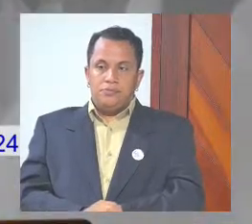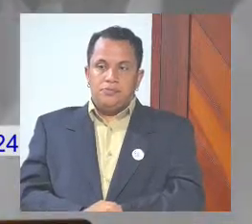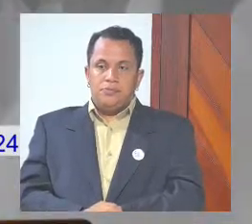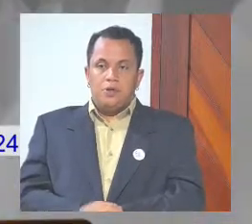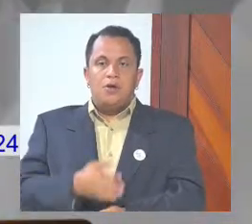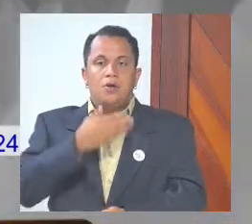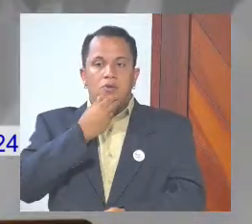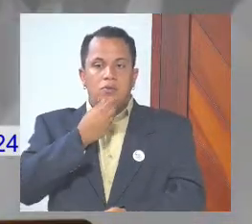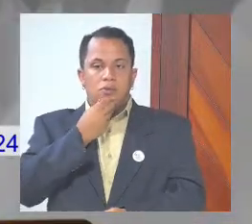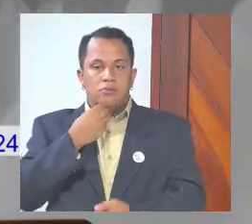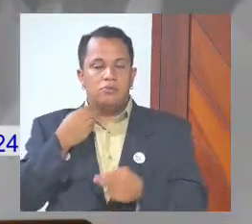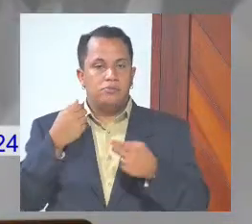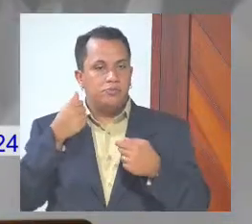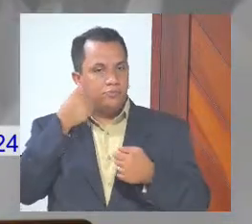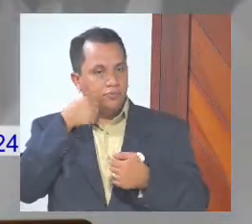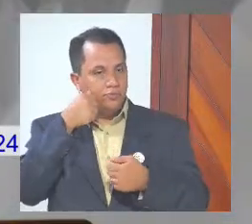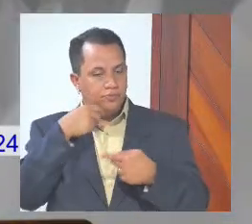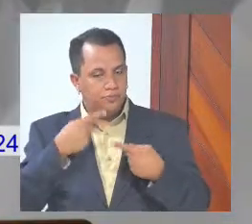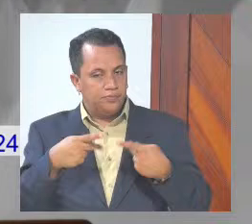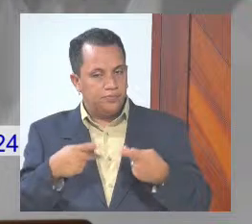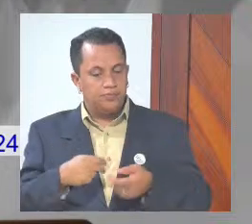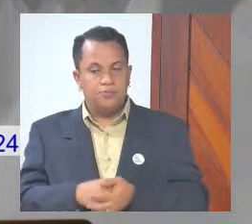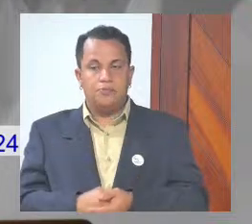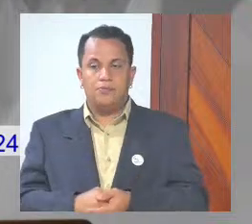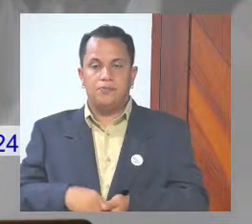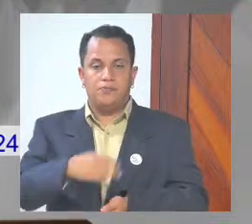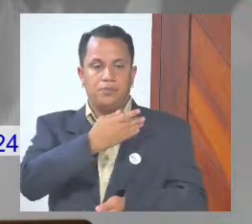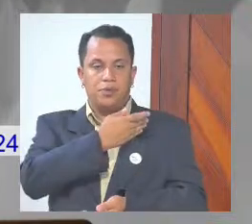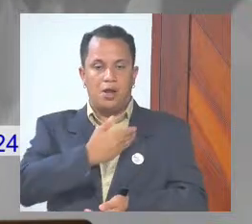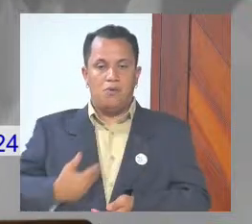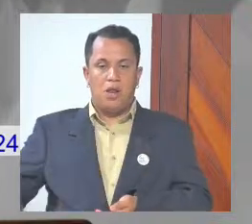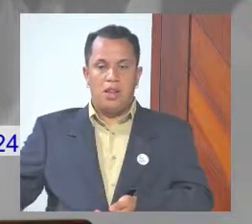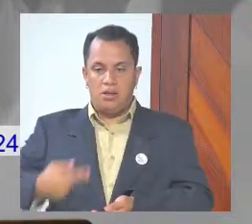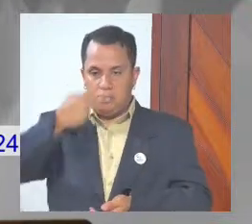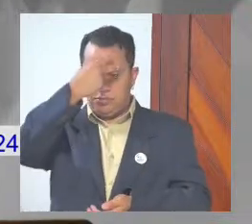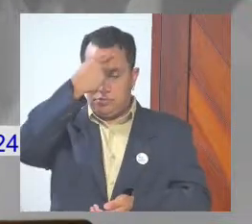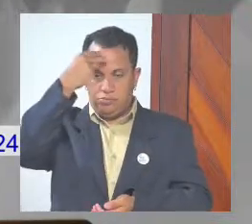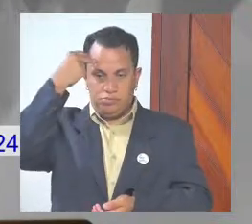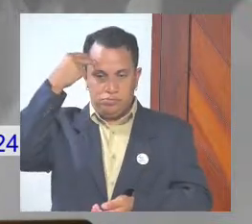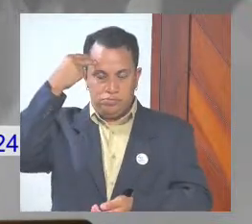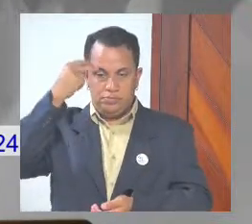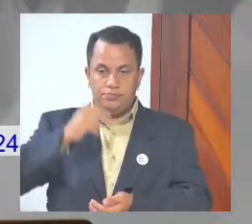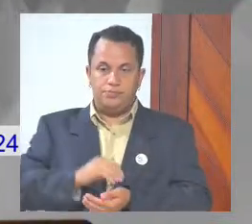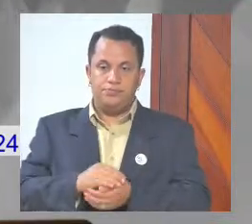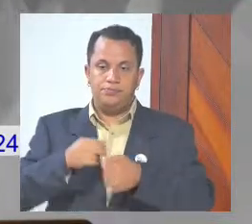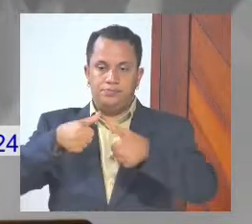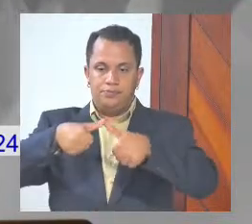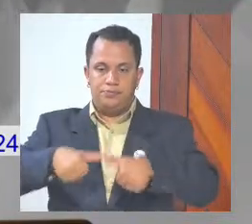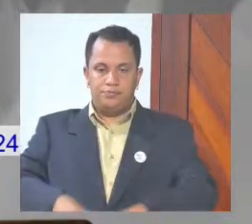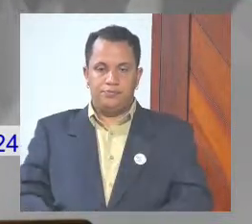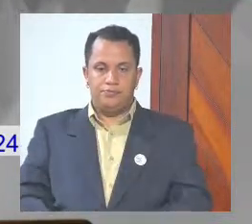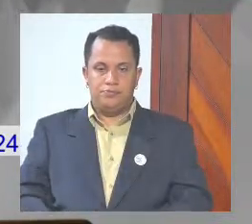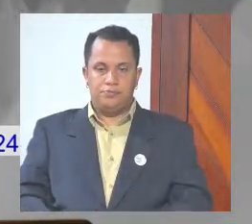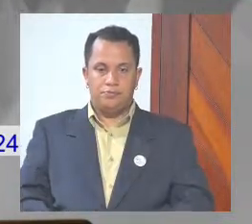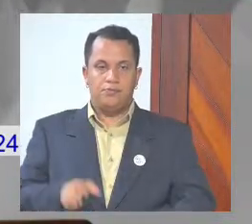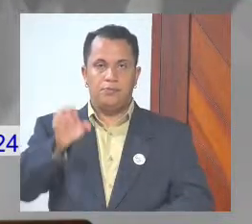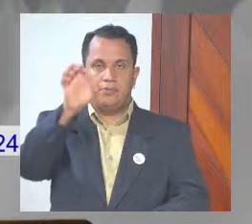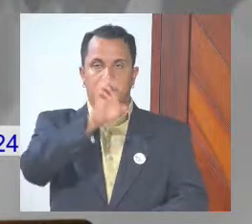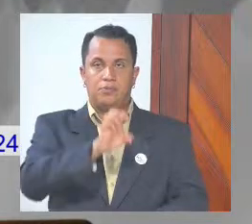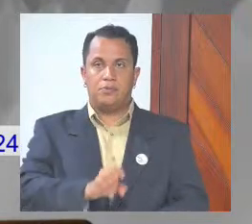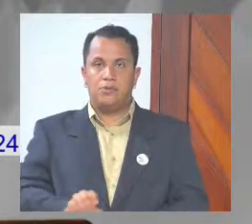Senhoras e senhores, o senhor prefeito, que está neste governo desde